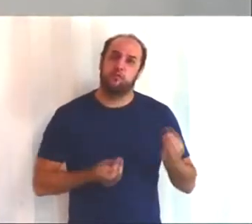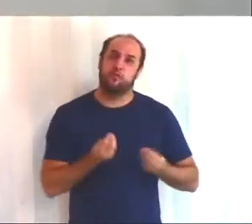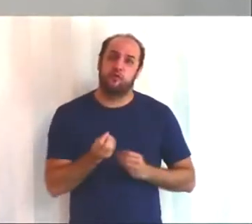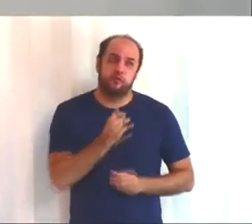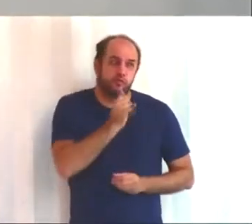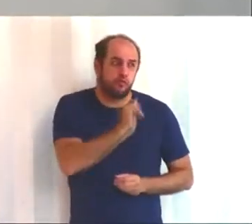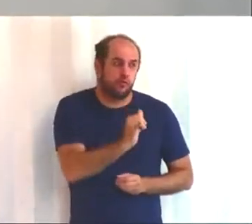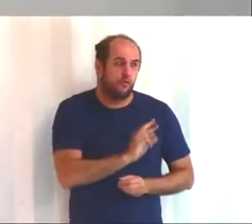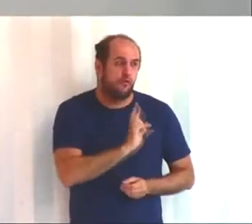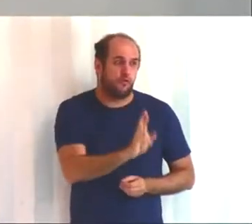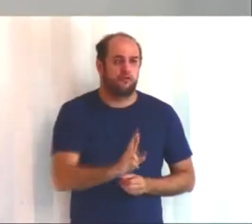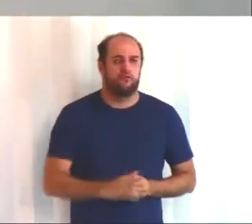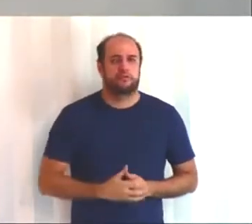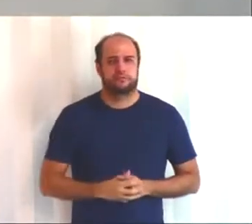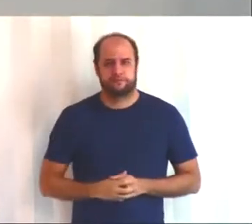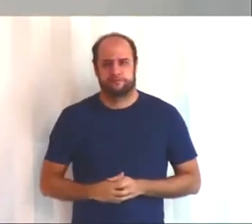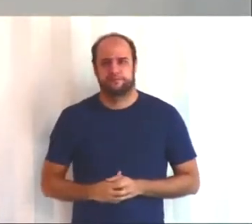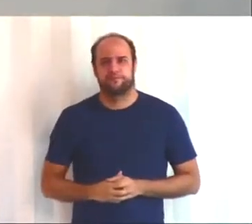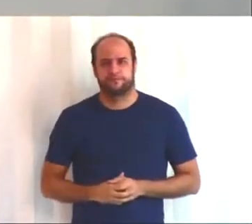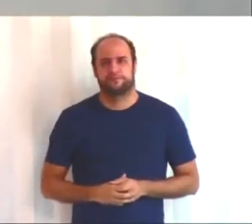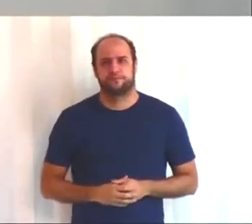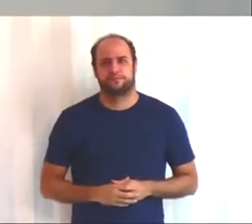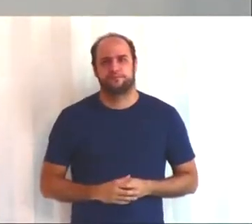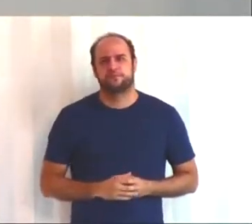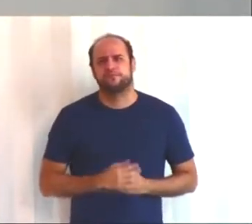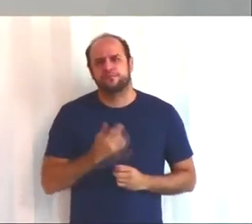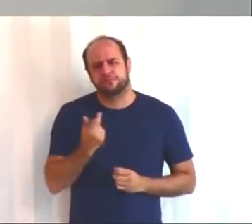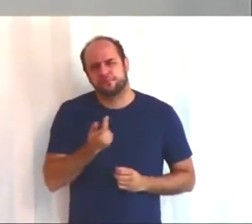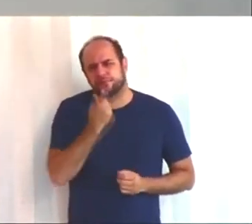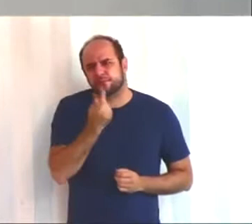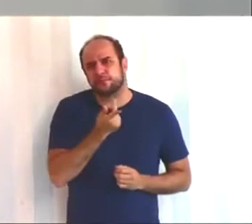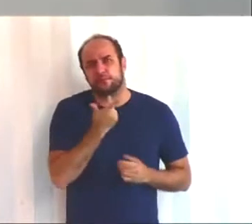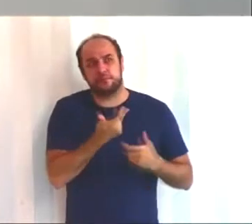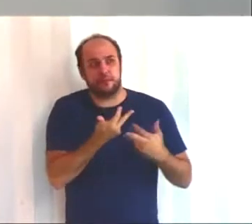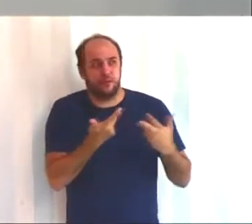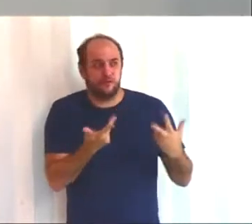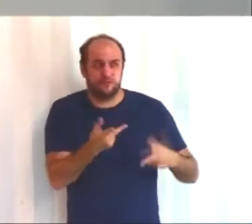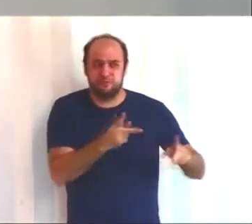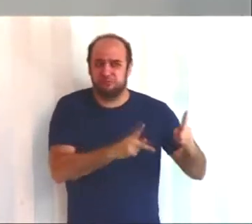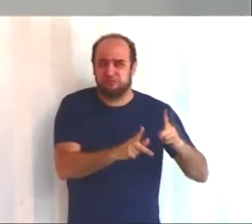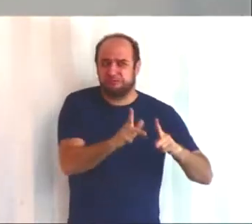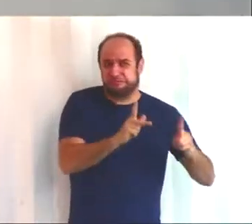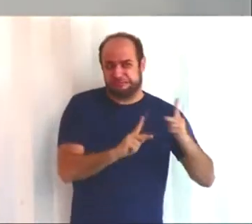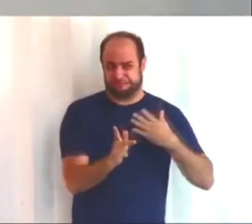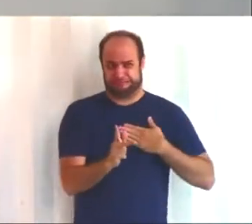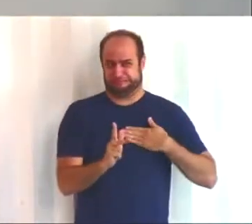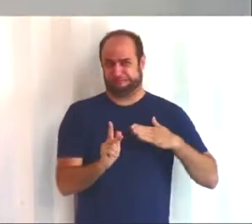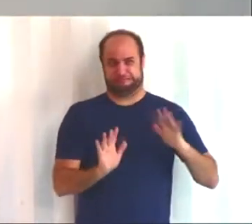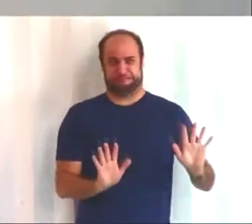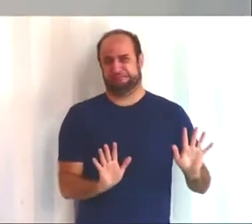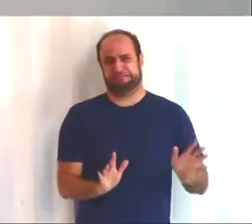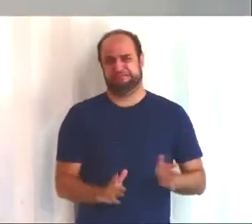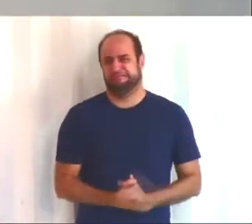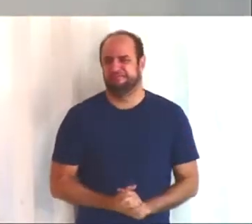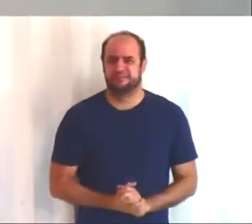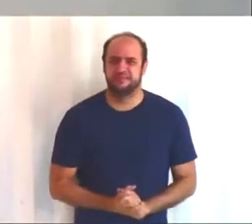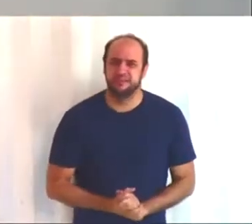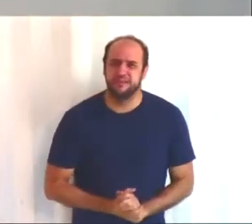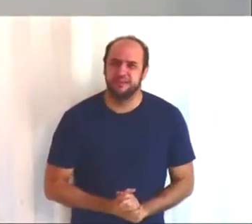reagiria? Ele teria de falar de coisas que o povo mas não estava nem de longe